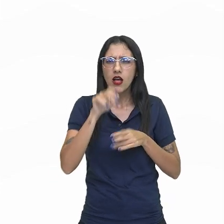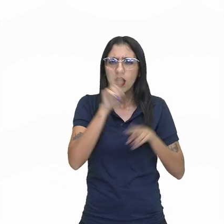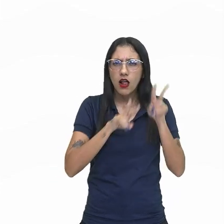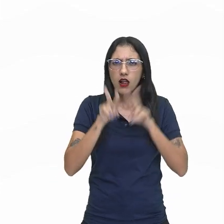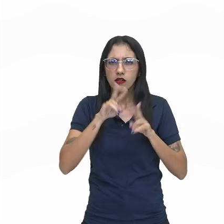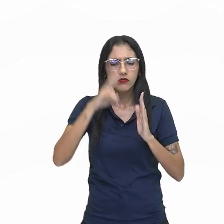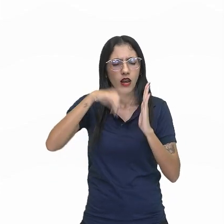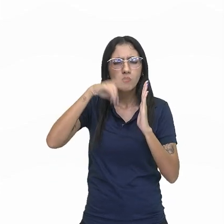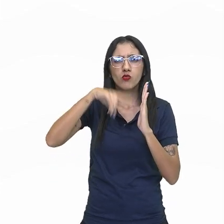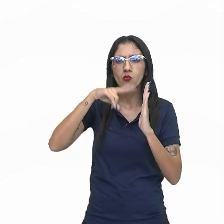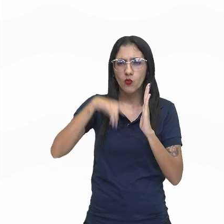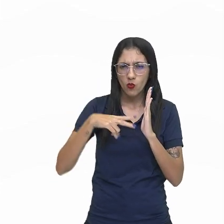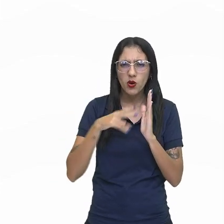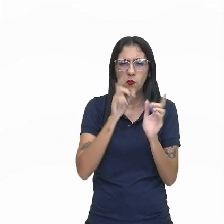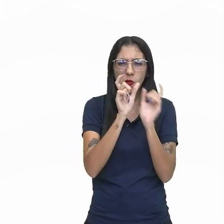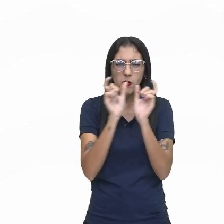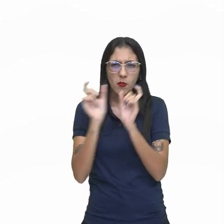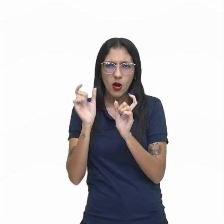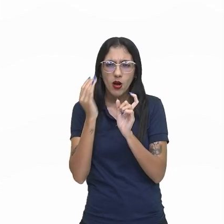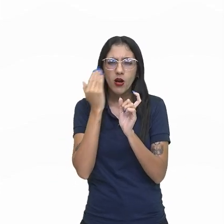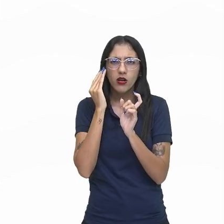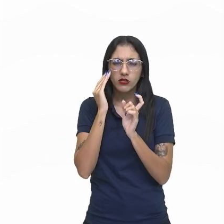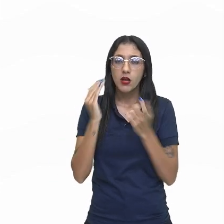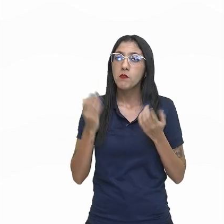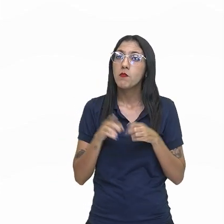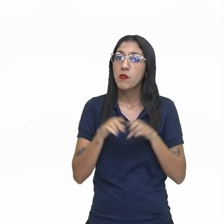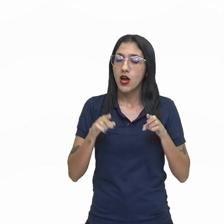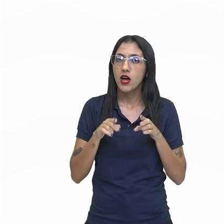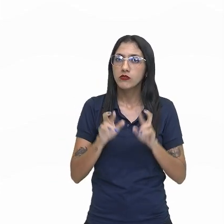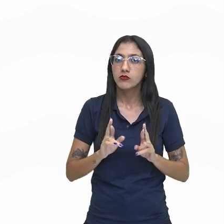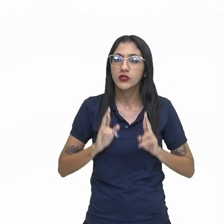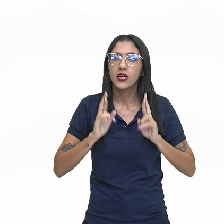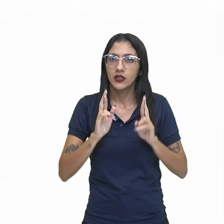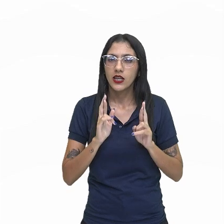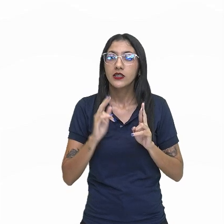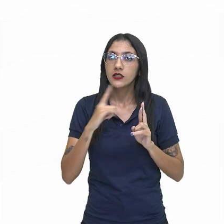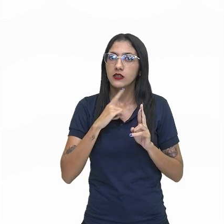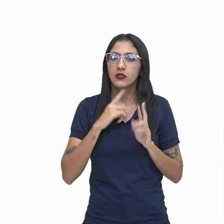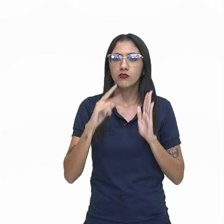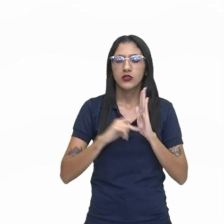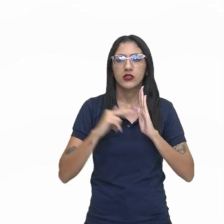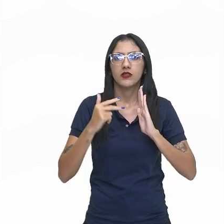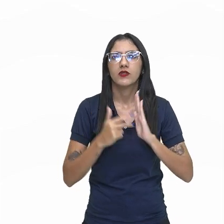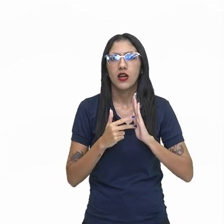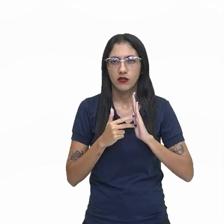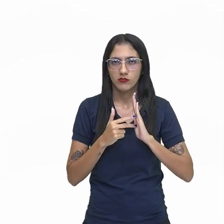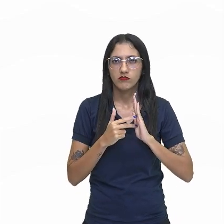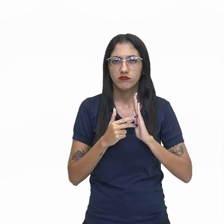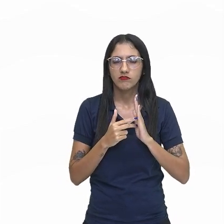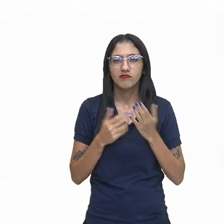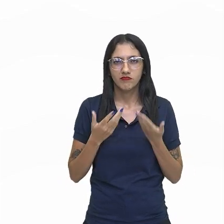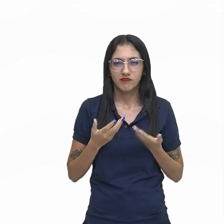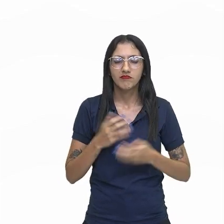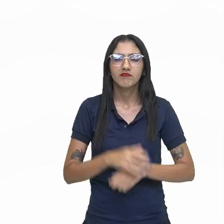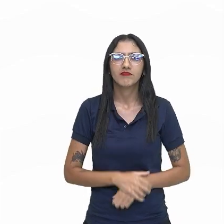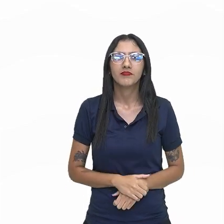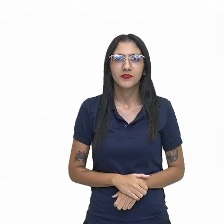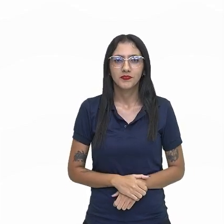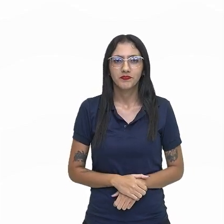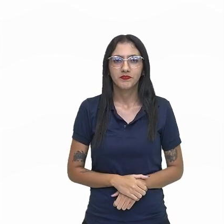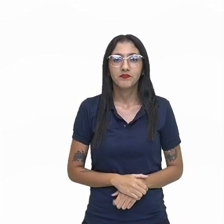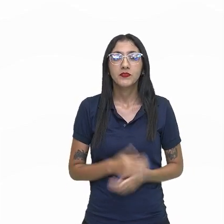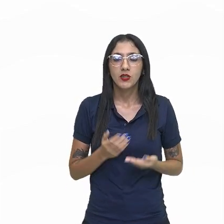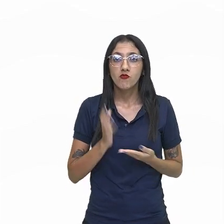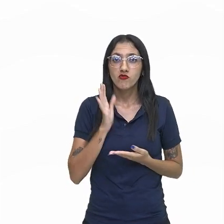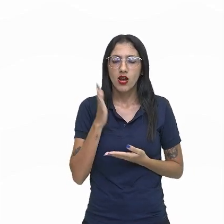mas possivelmente, na verdade, eu tenho certeza de que o meu texto faz sentido para vocês. Certo? Tendo isso